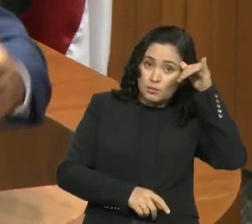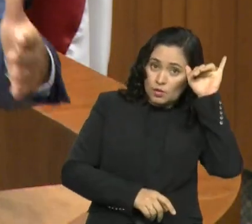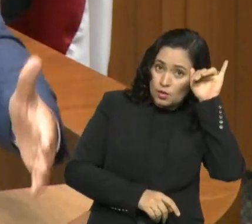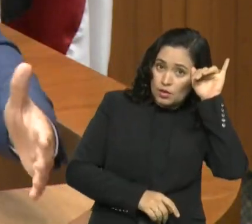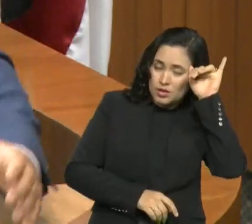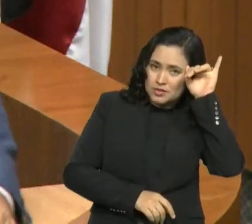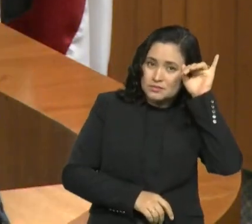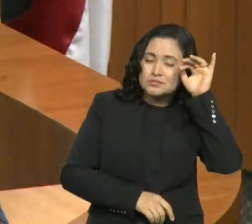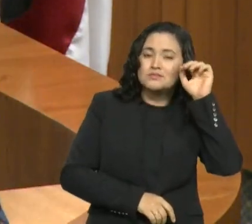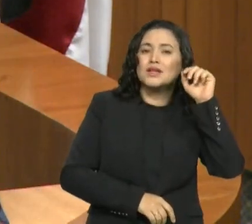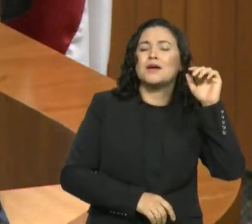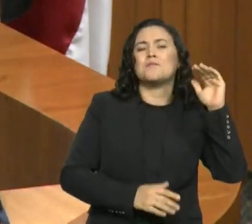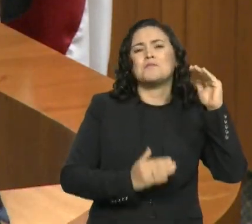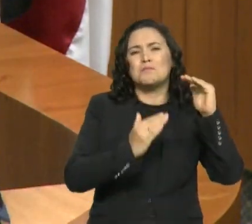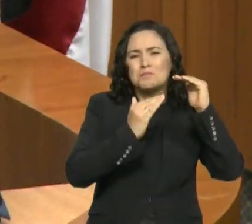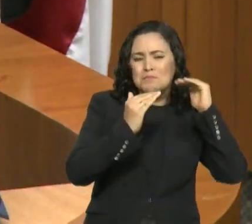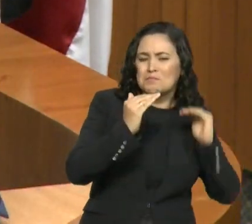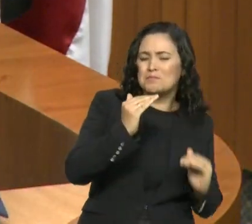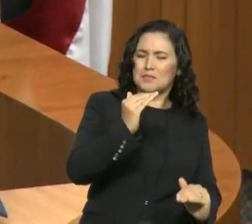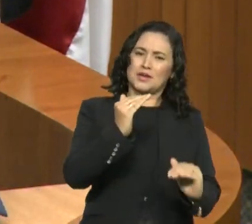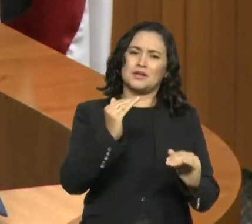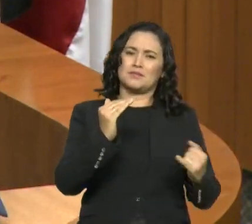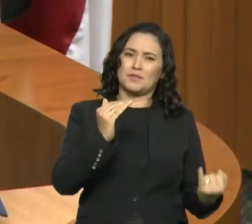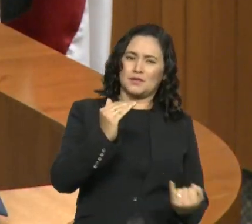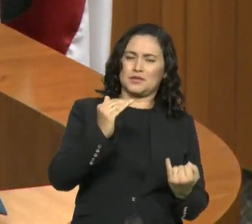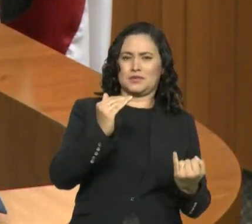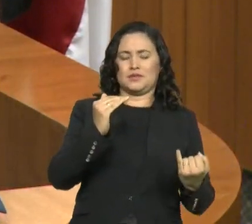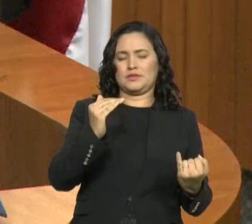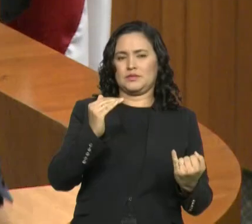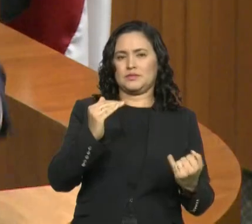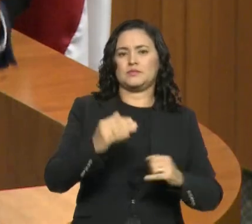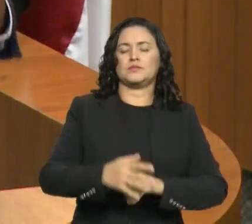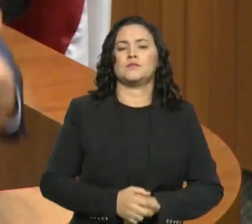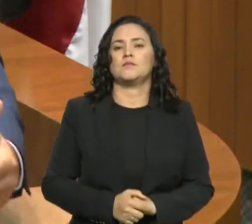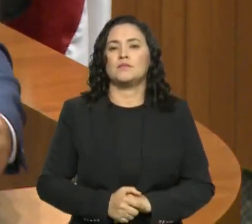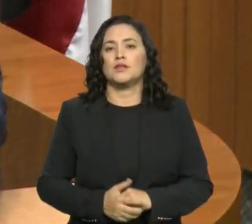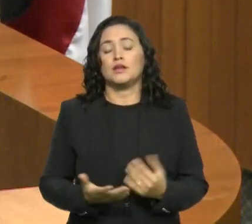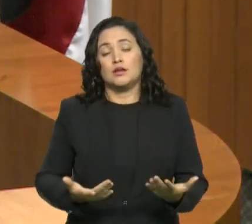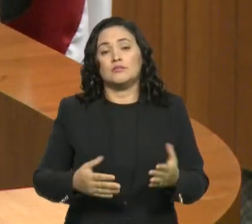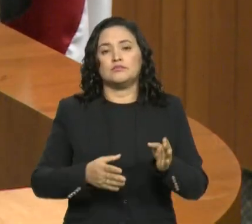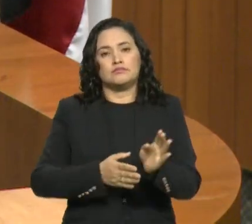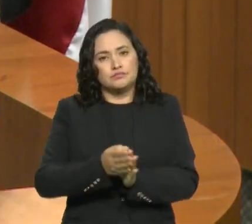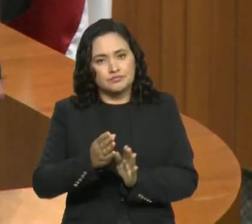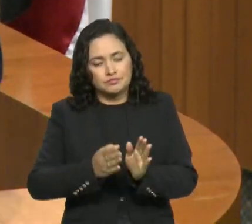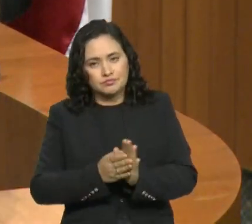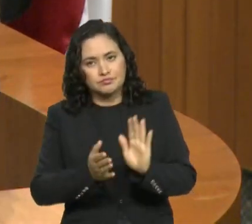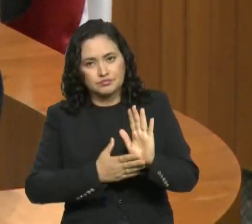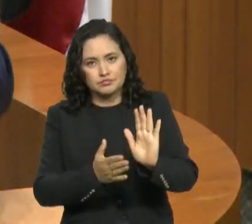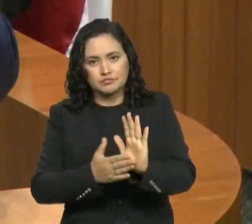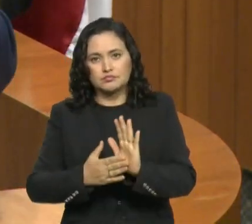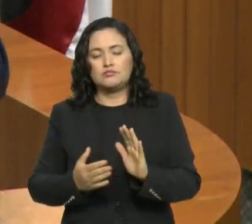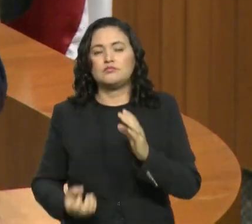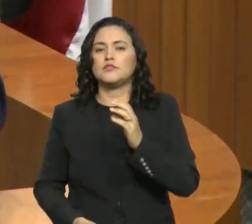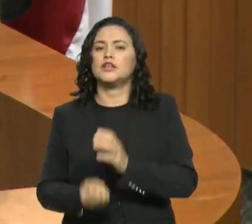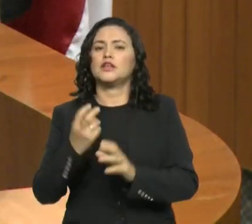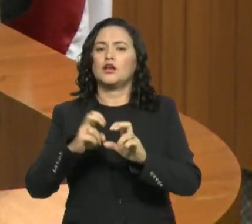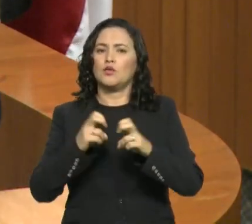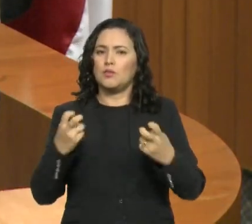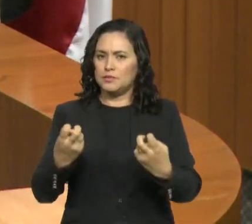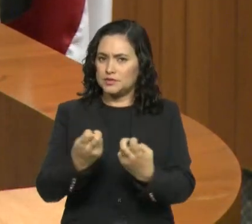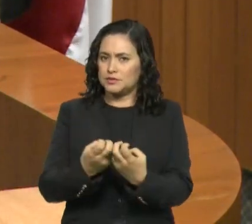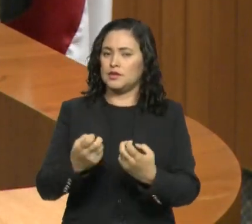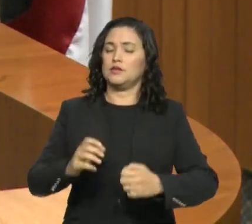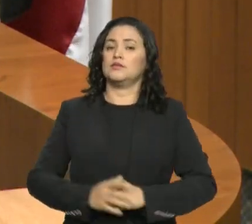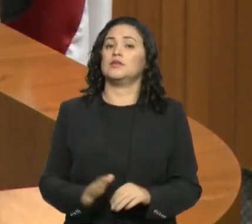presidente, vamos fazer o encaminhamento, deputado Júlio, deputado Aristão, criar a comissão, mas nós